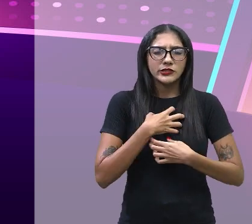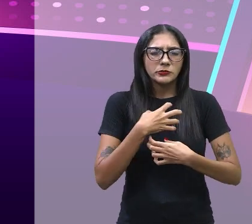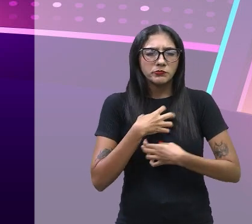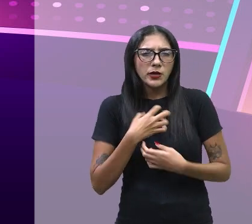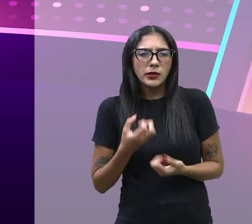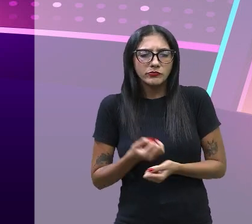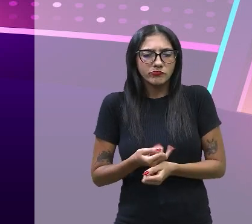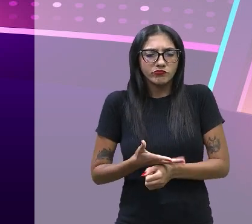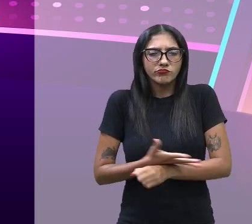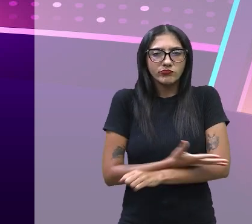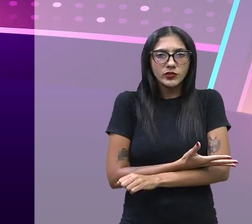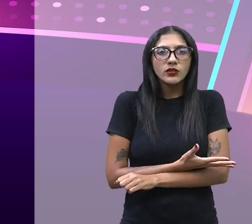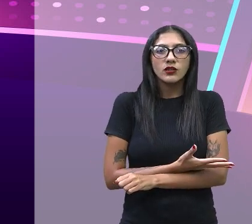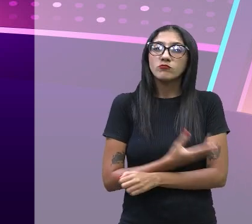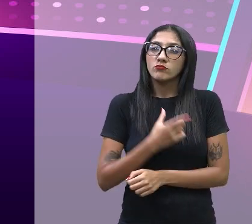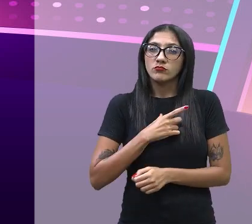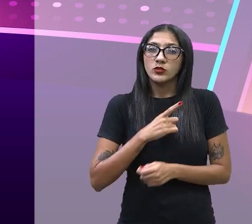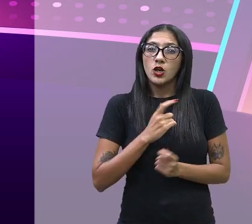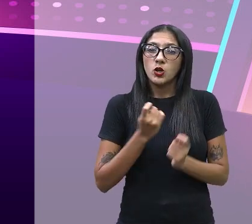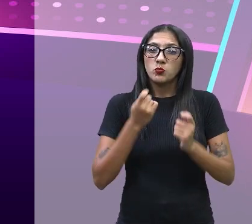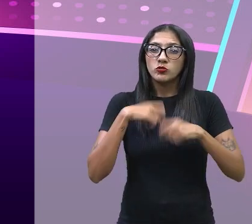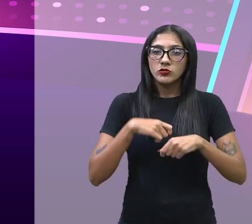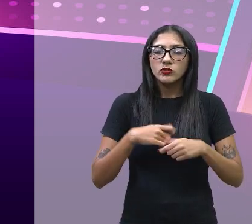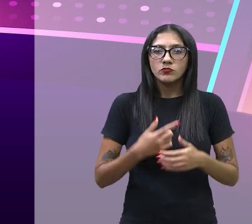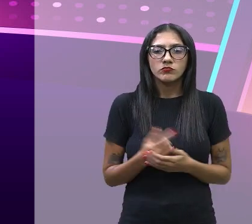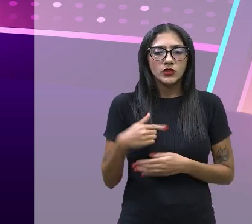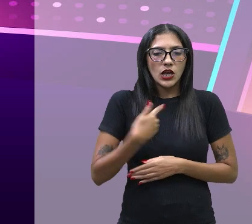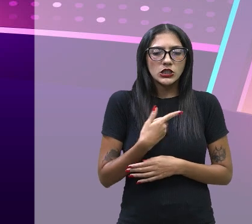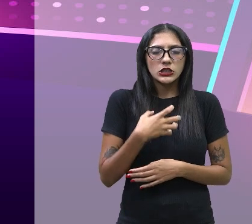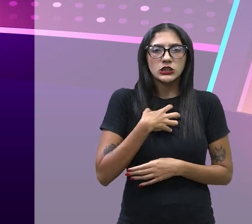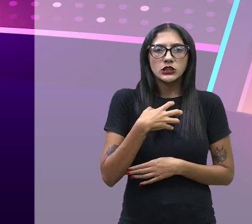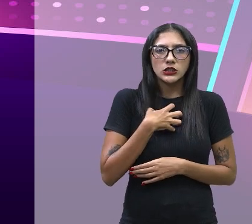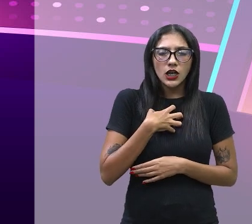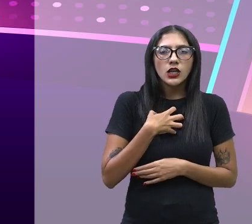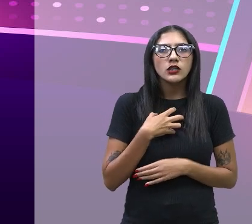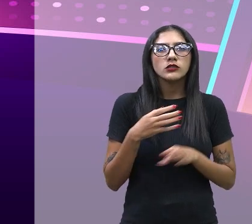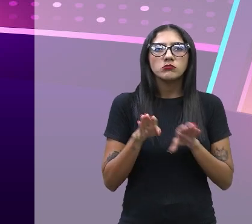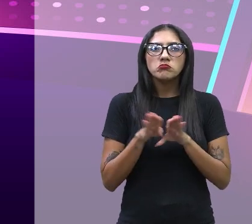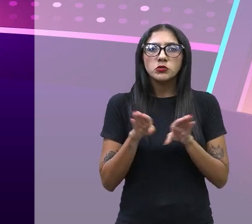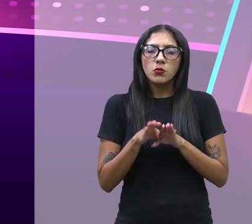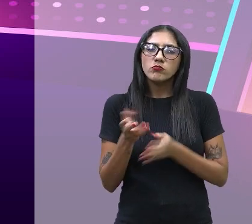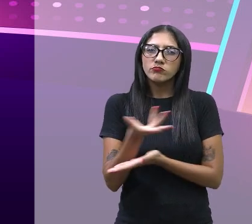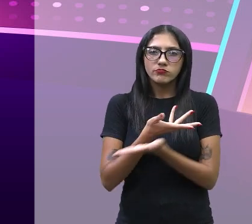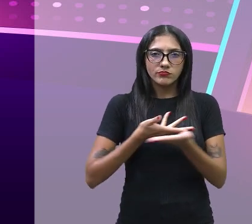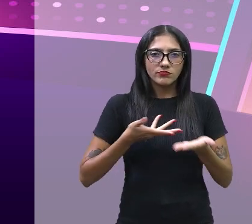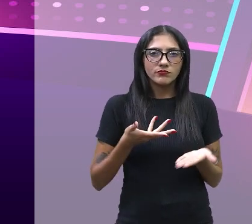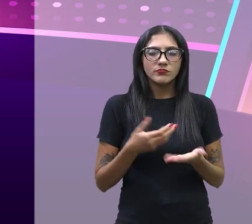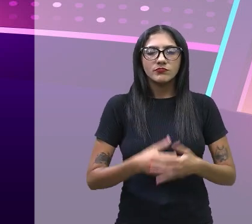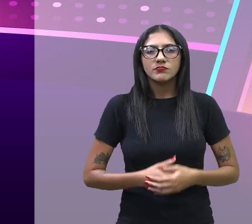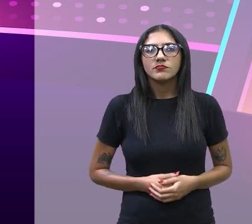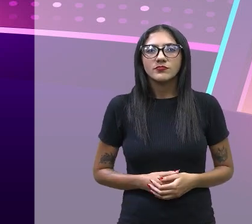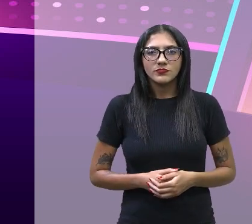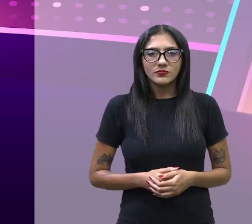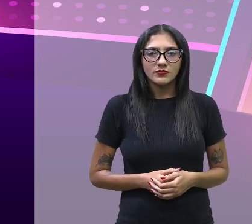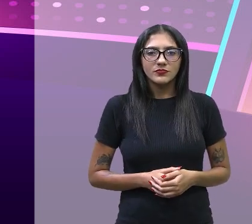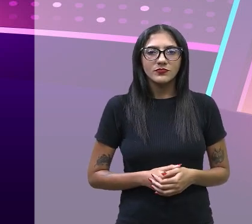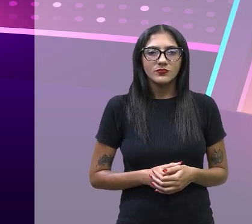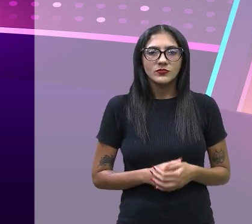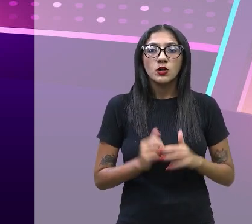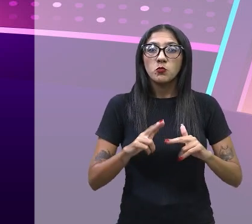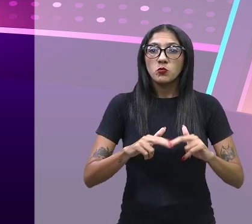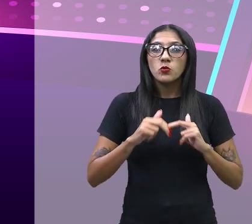que isso termina, tanto sai de nós, como termina voltando para nós. E para isso, pessoal, para